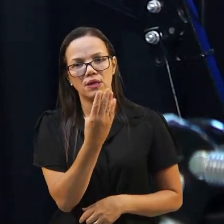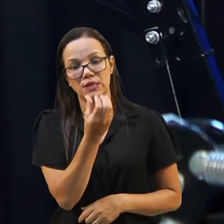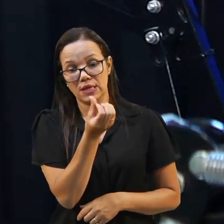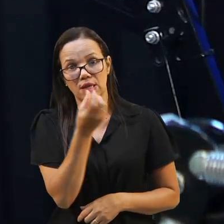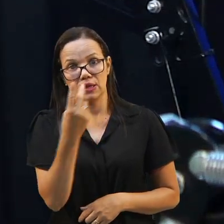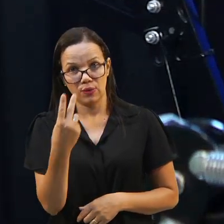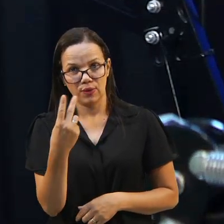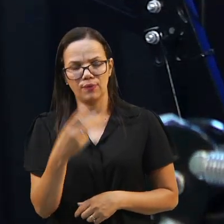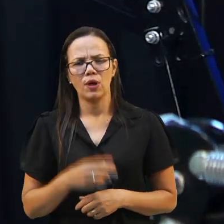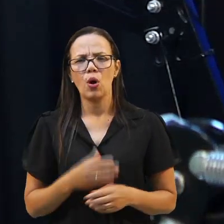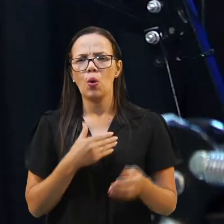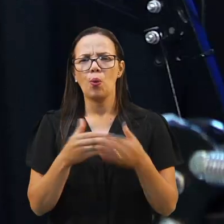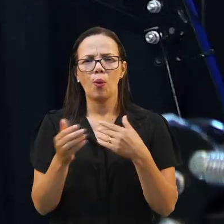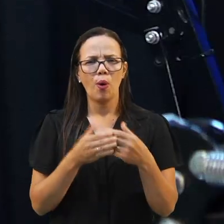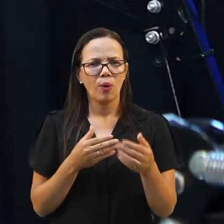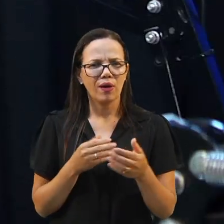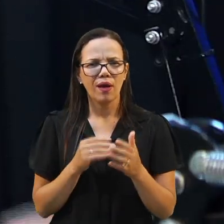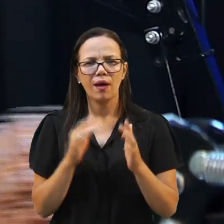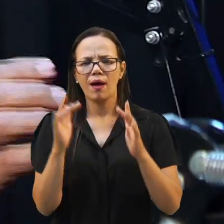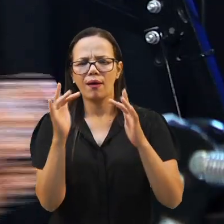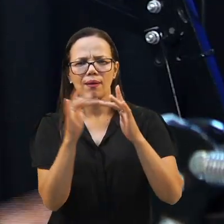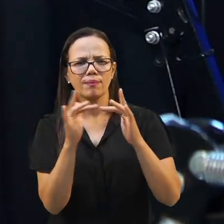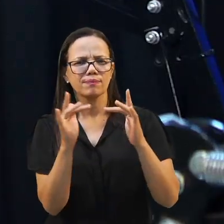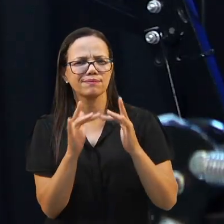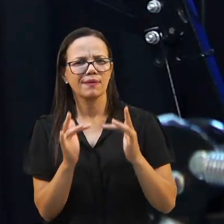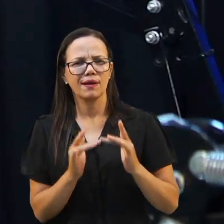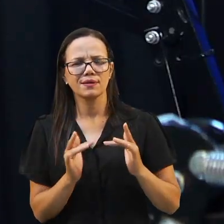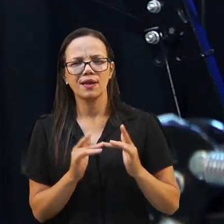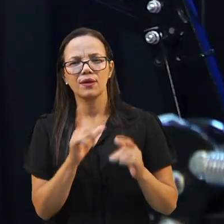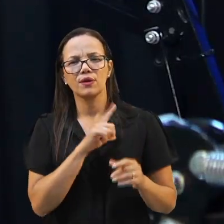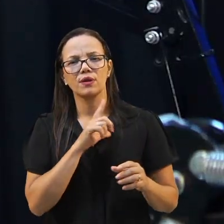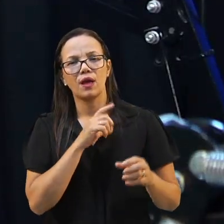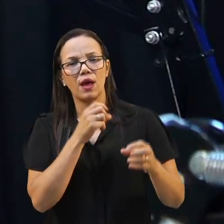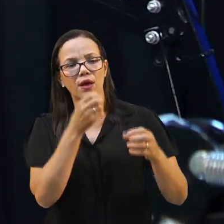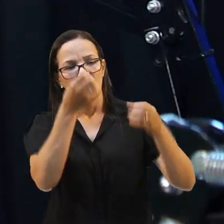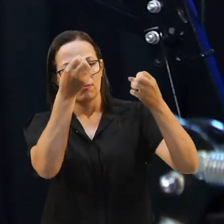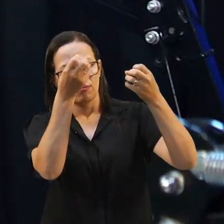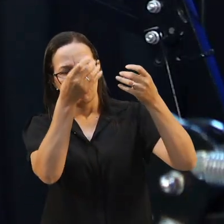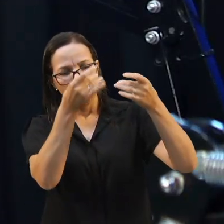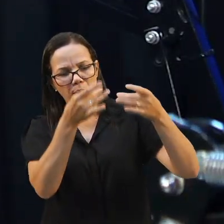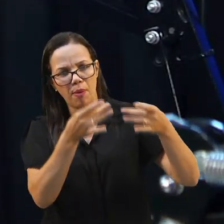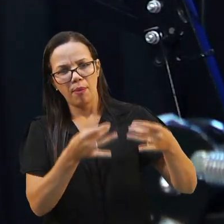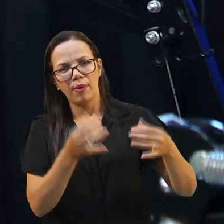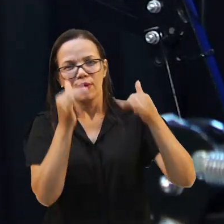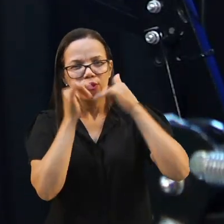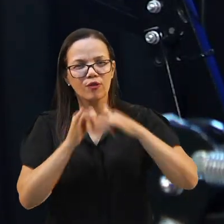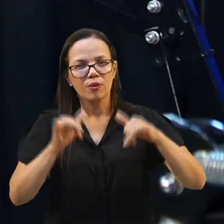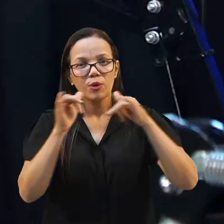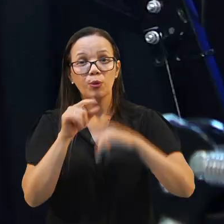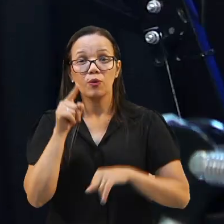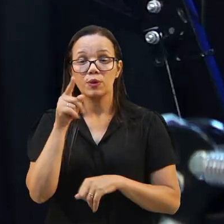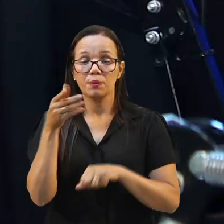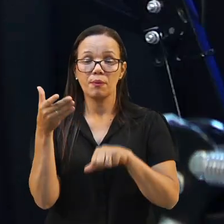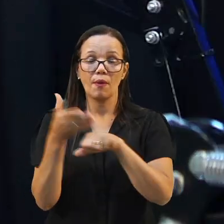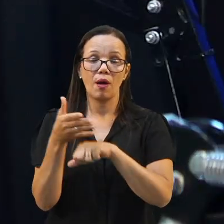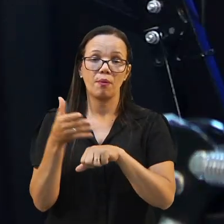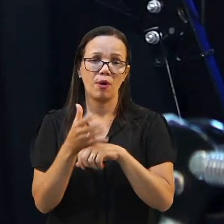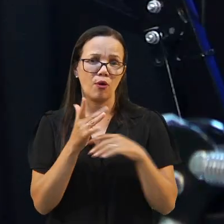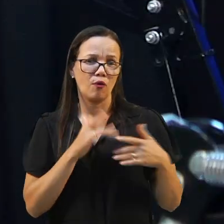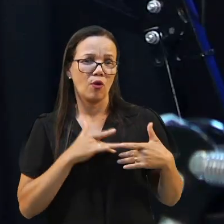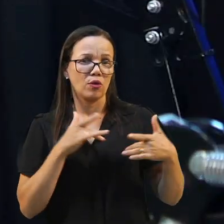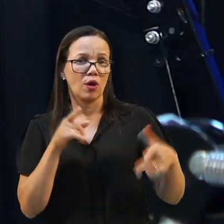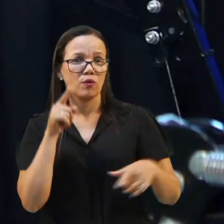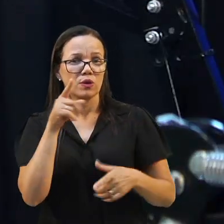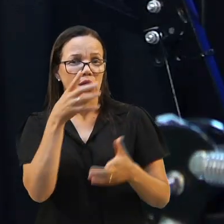qualquer desses acessos tem todas as informações. Para participar como voluntário, a pessoa